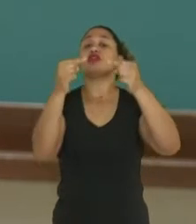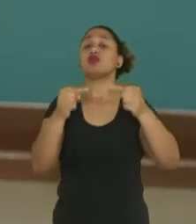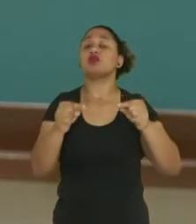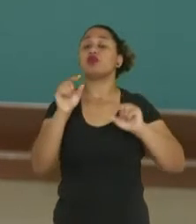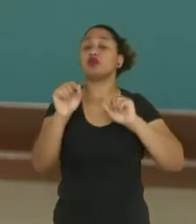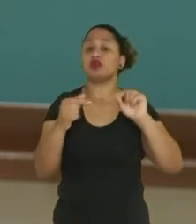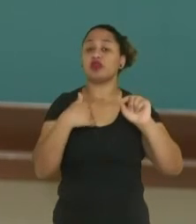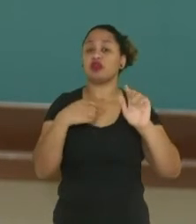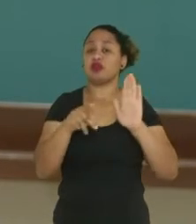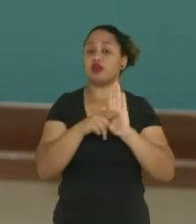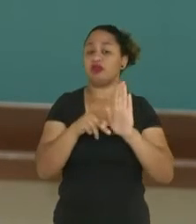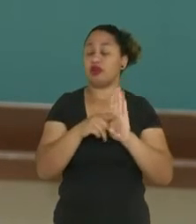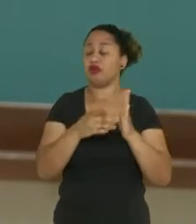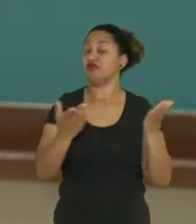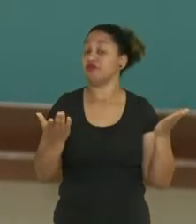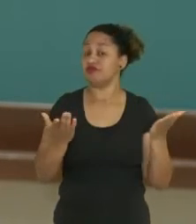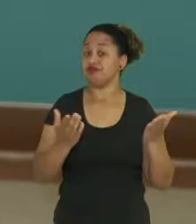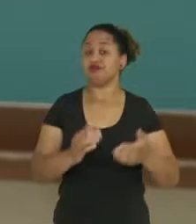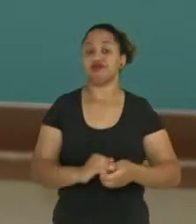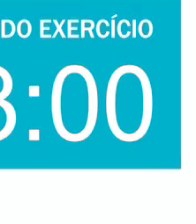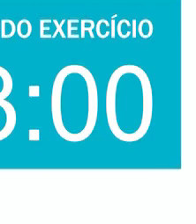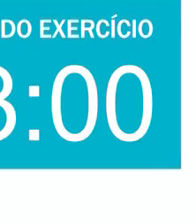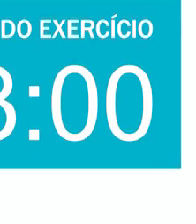ao inciso? Comece.